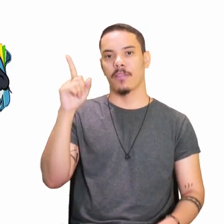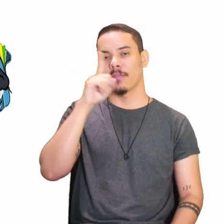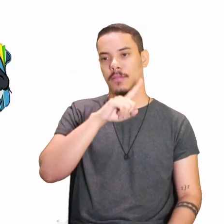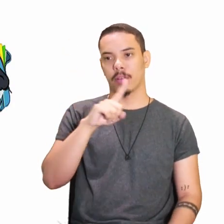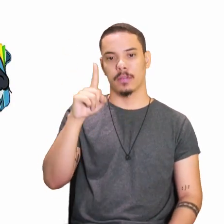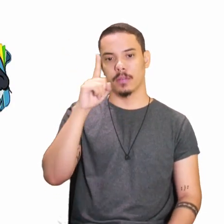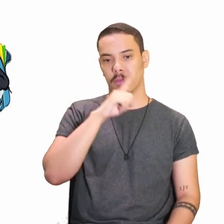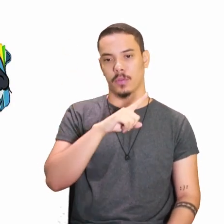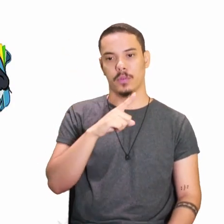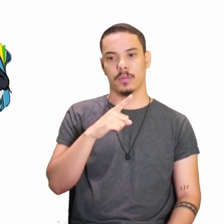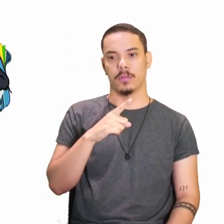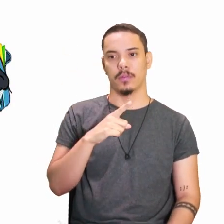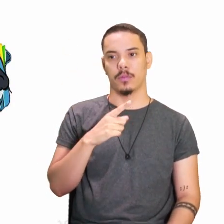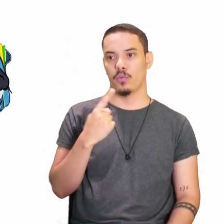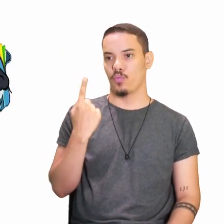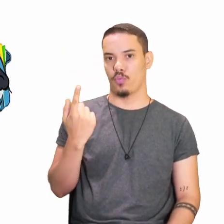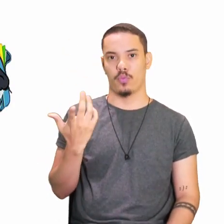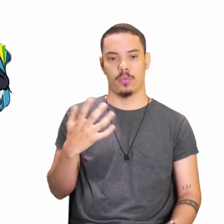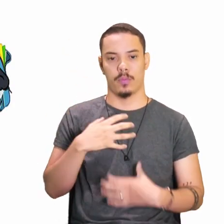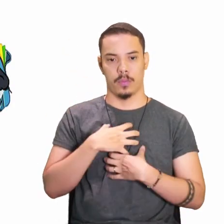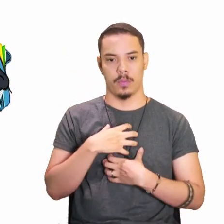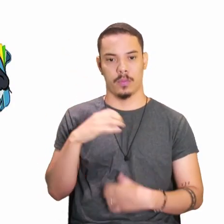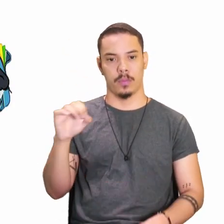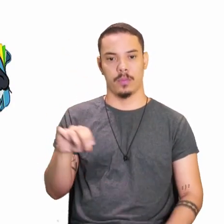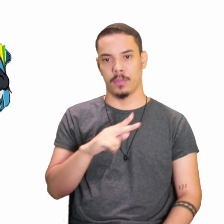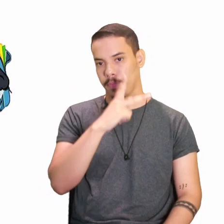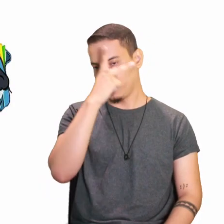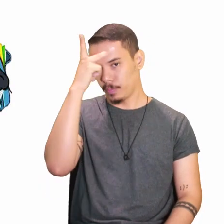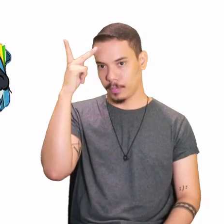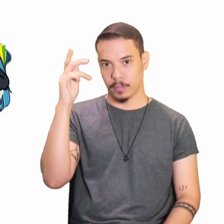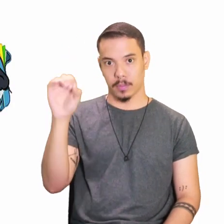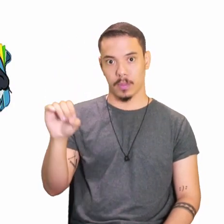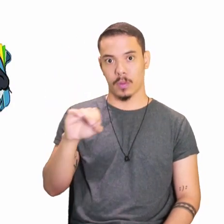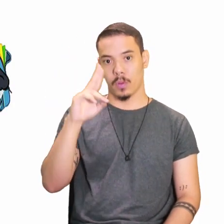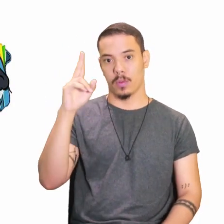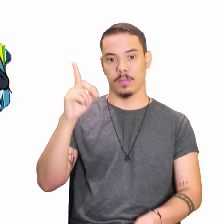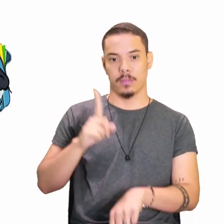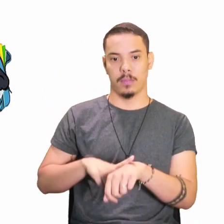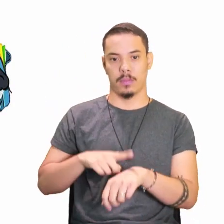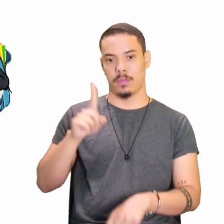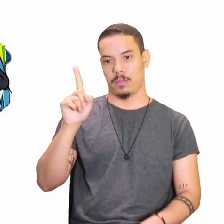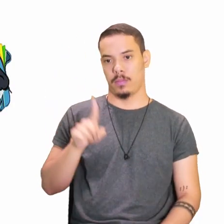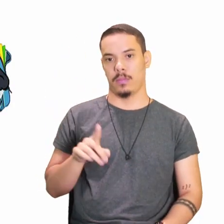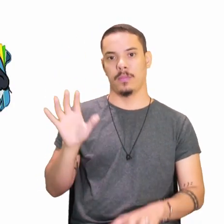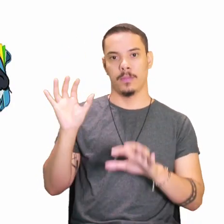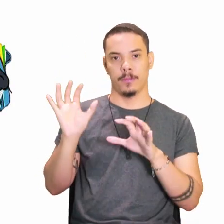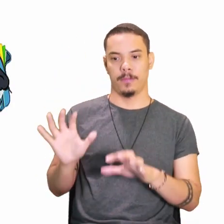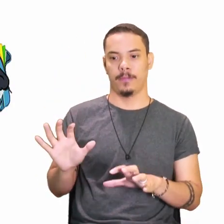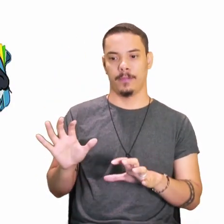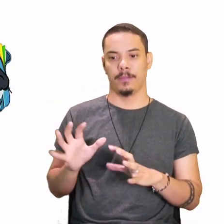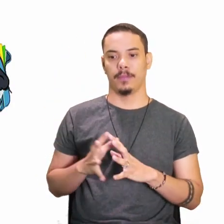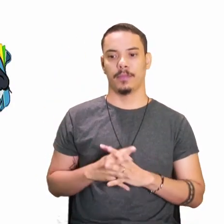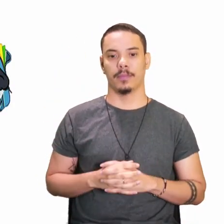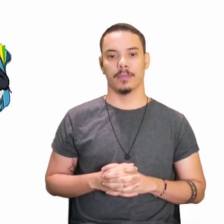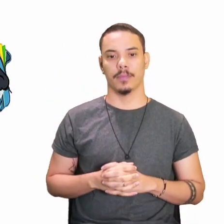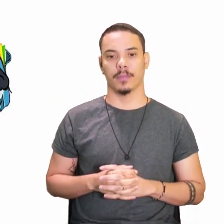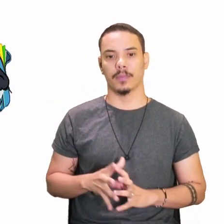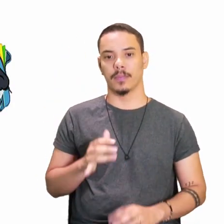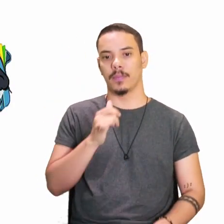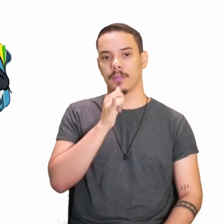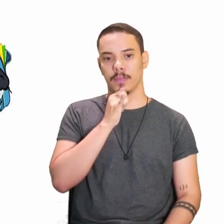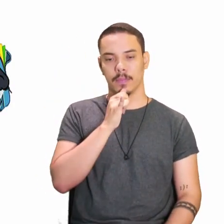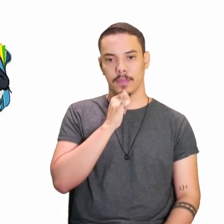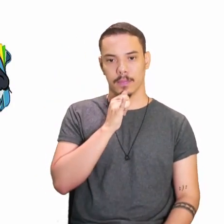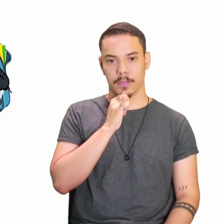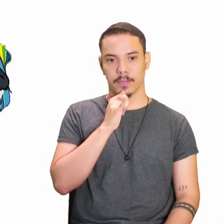no conjugou ou no modo ou em pessoa em tempo é defectivo então aqui o exemplo no presente do